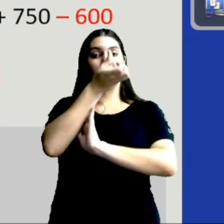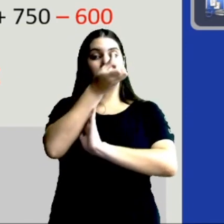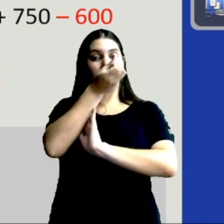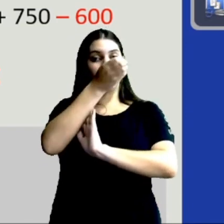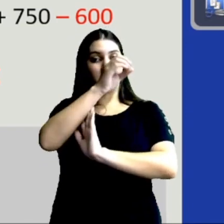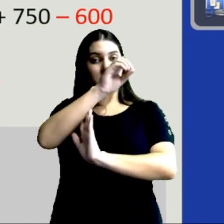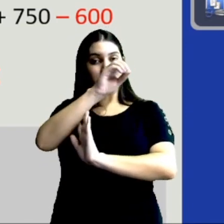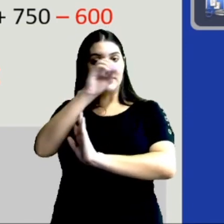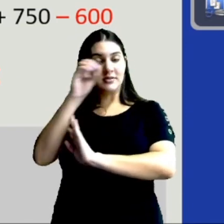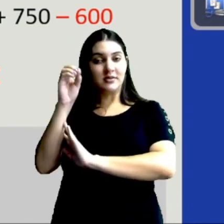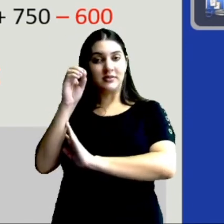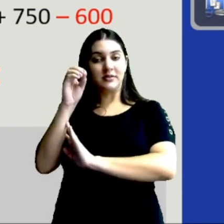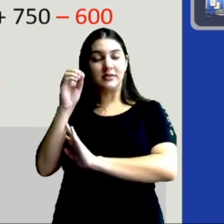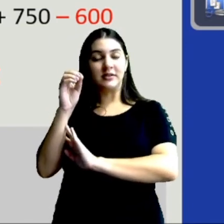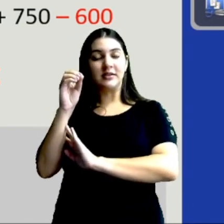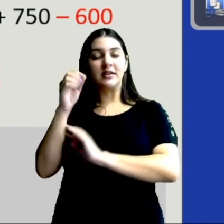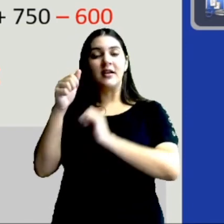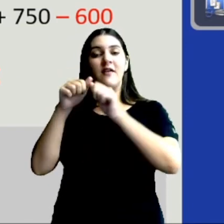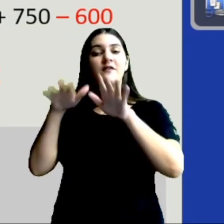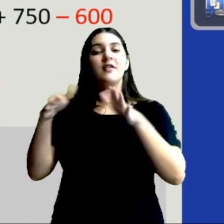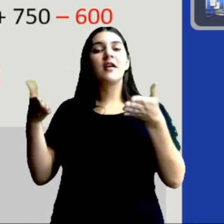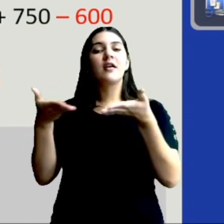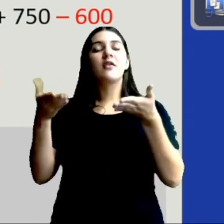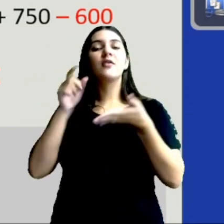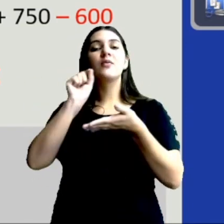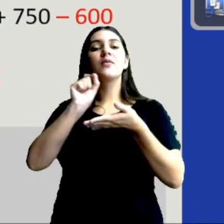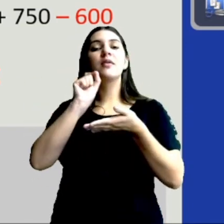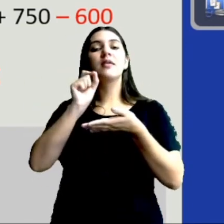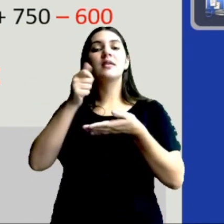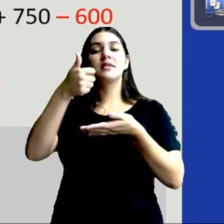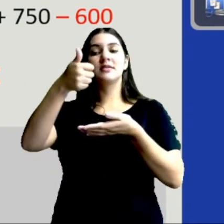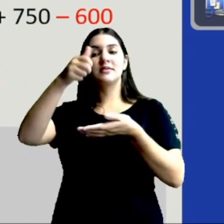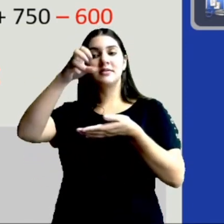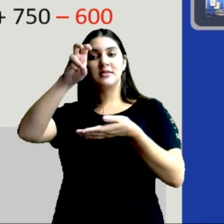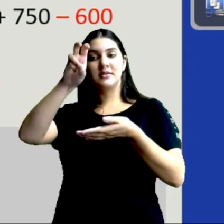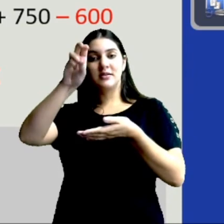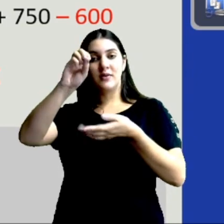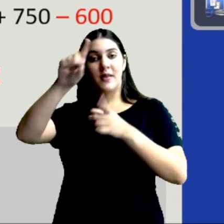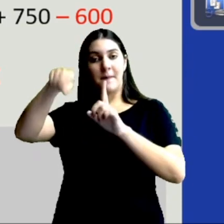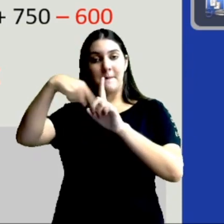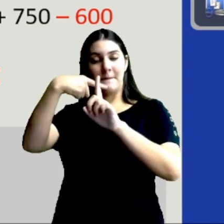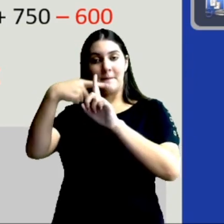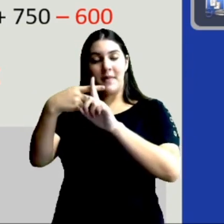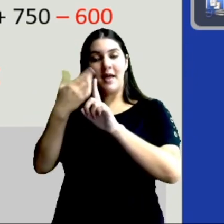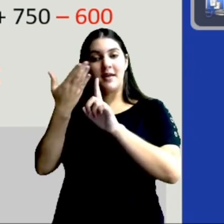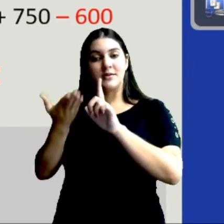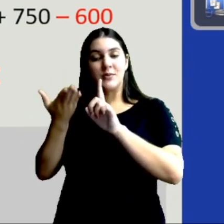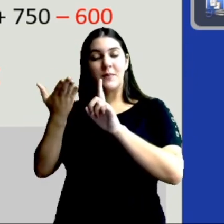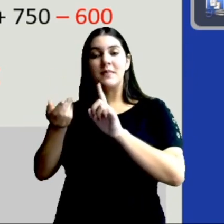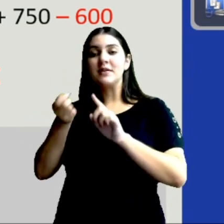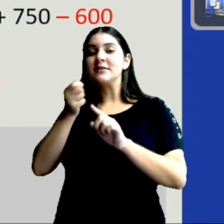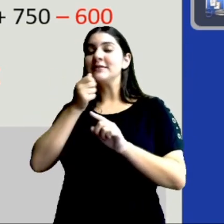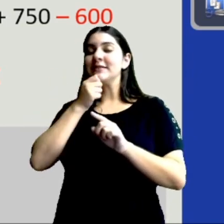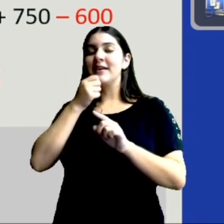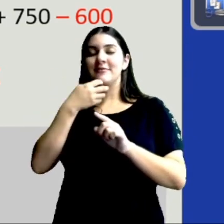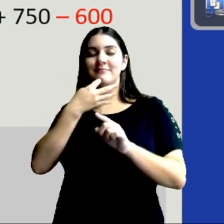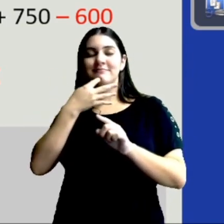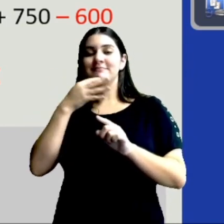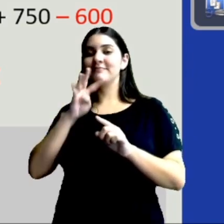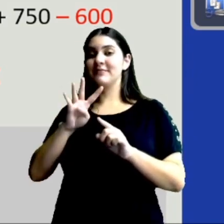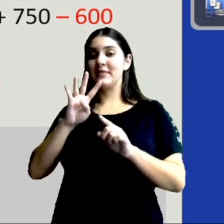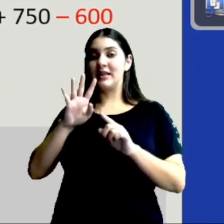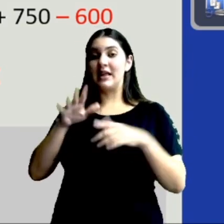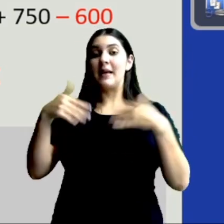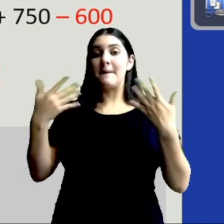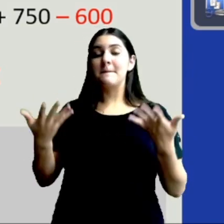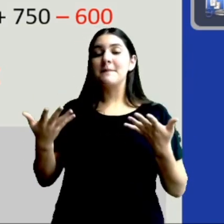600, ficou 150, concorda? Mais o peso desconhecido que estava lá. Só que, gente, assim como